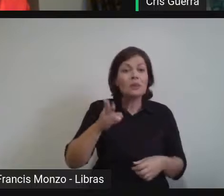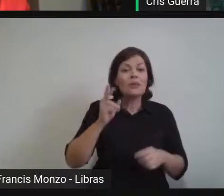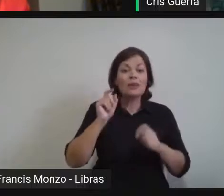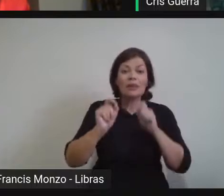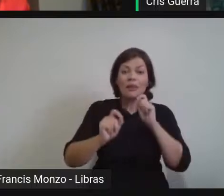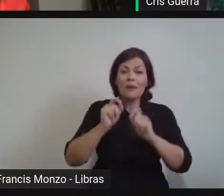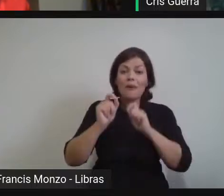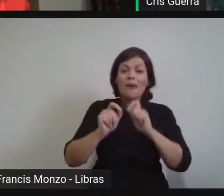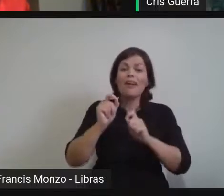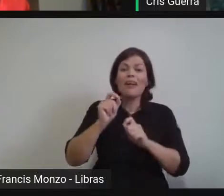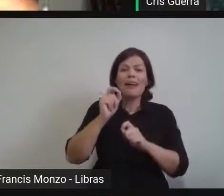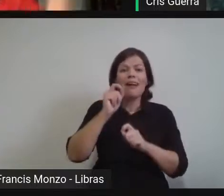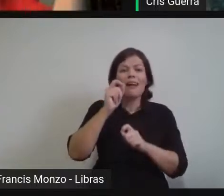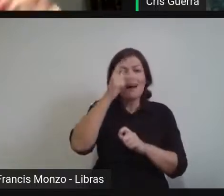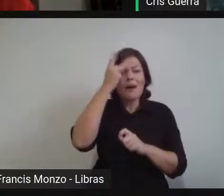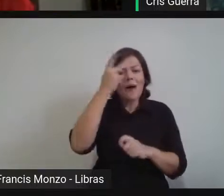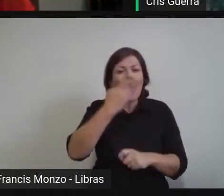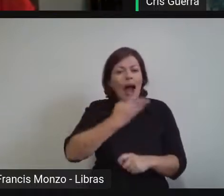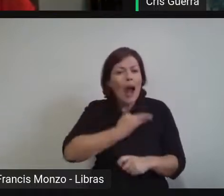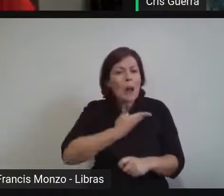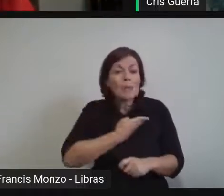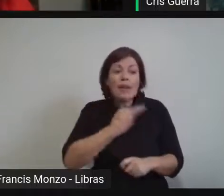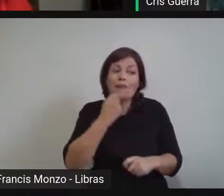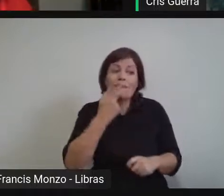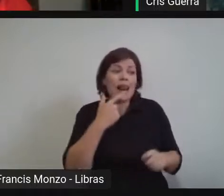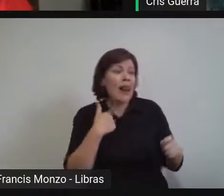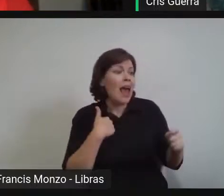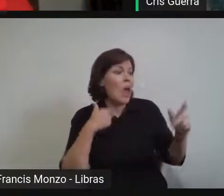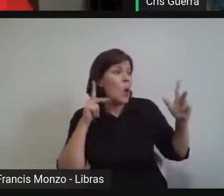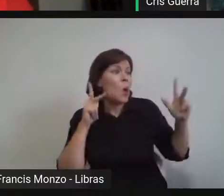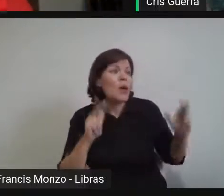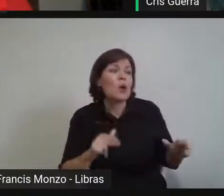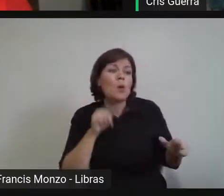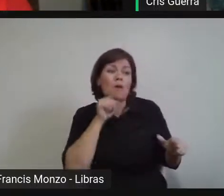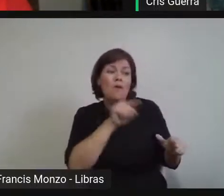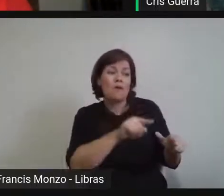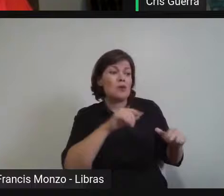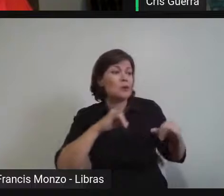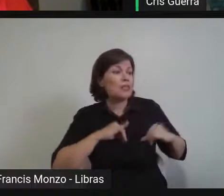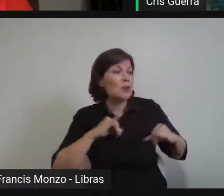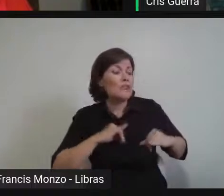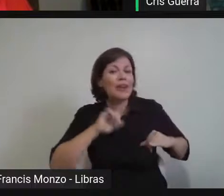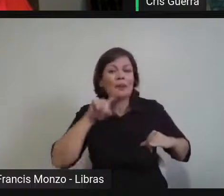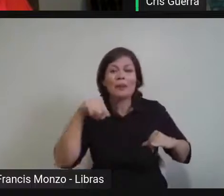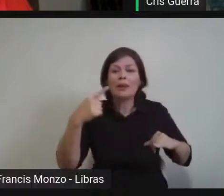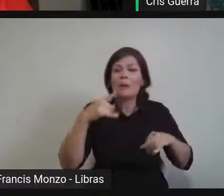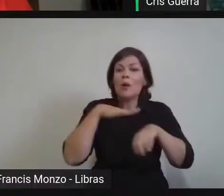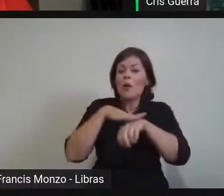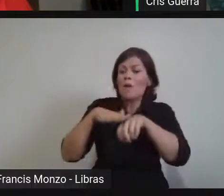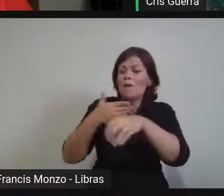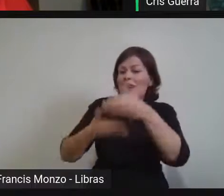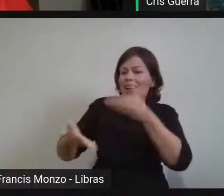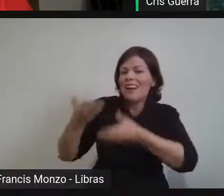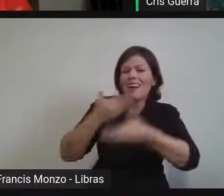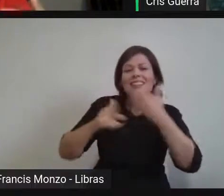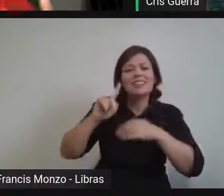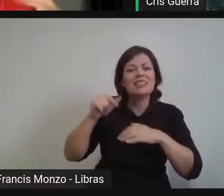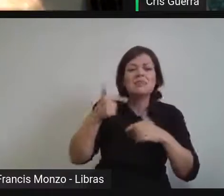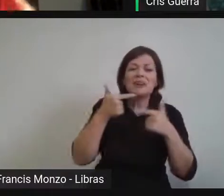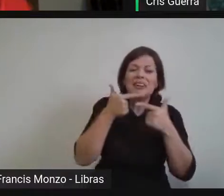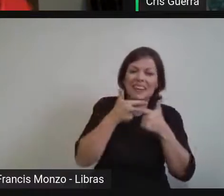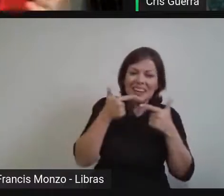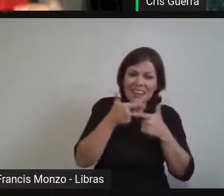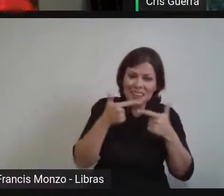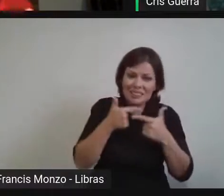uma palavra amiga até em solidário, não, estou passando pela mesma coisa, e a gente terminava rindo, né? Então, eu acho que isso é muito bom, até